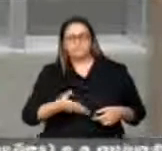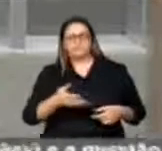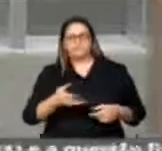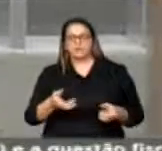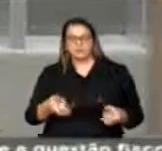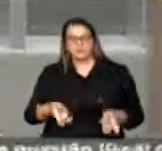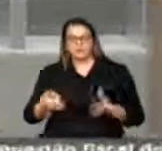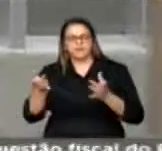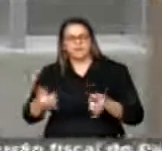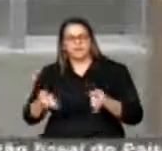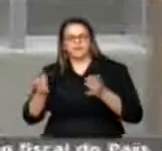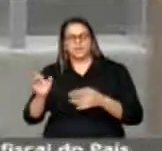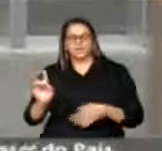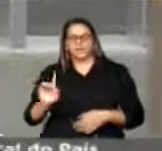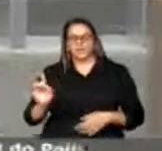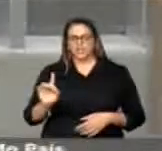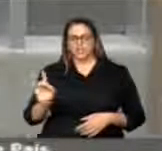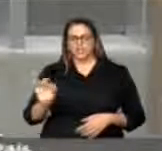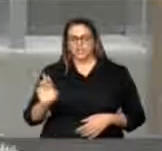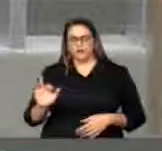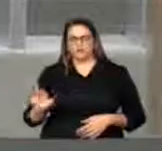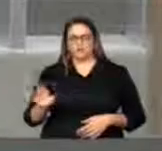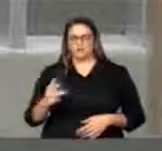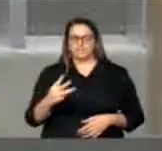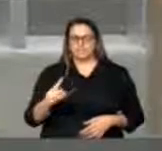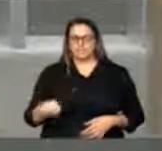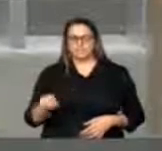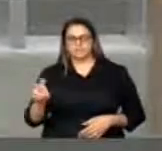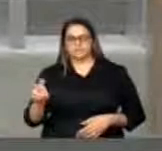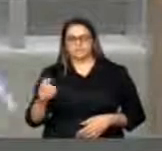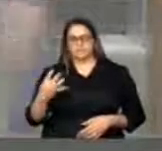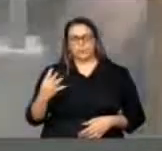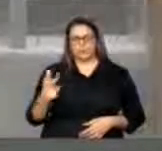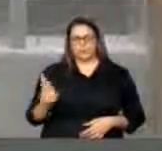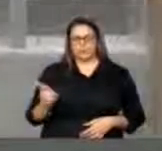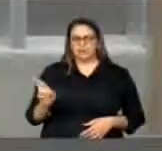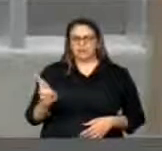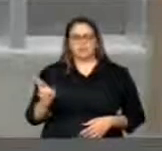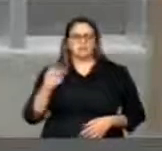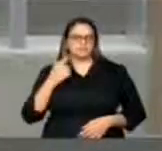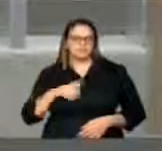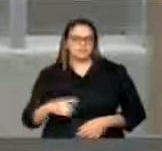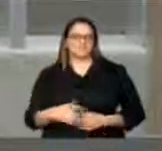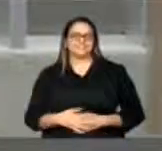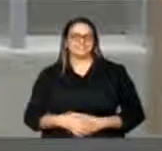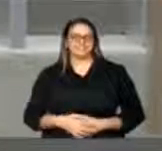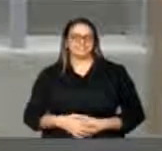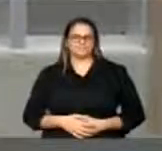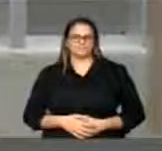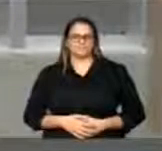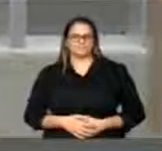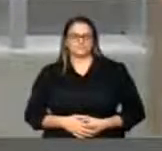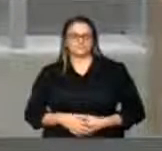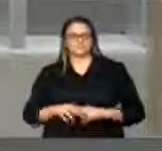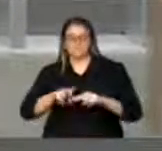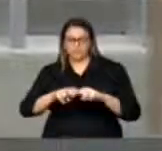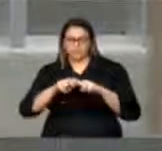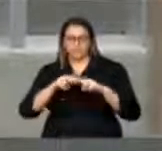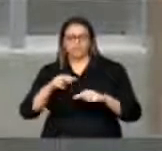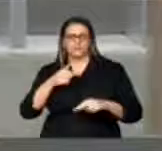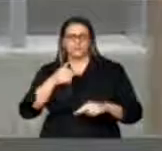dólares de 3,5, 4 reais. Por isso que eu quero aqui fazer um apelo, para que a gente